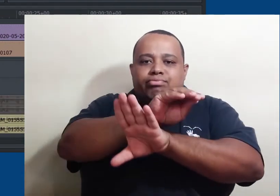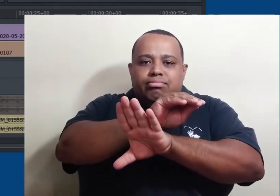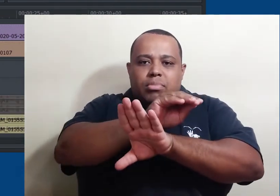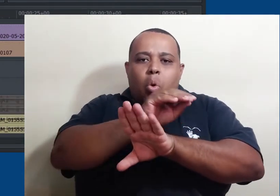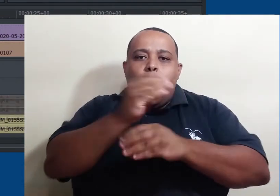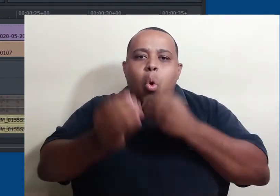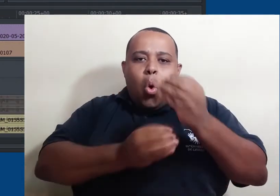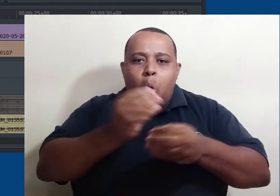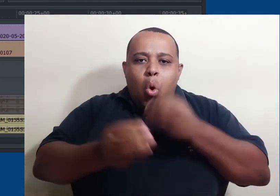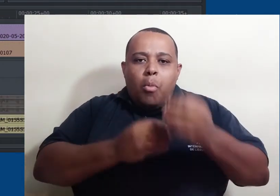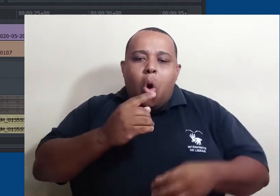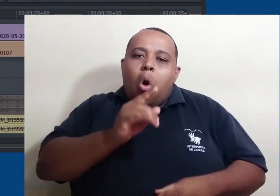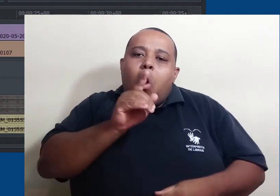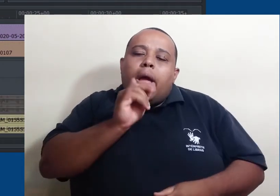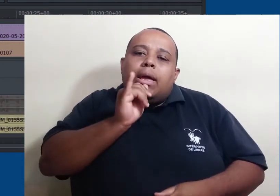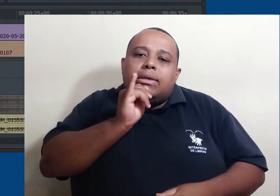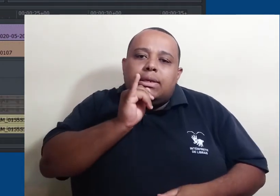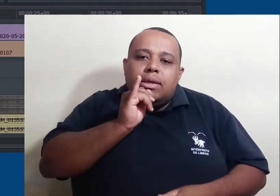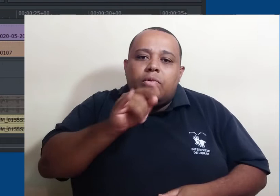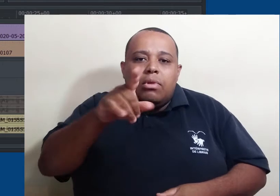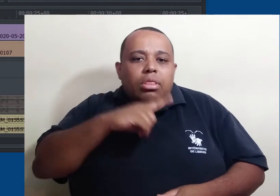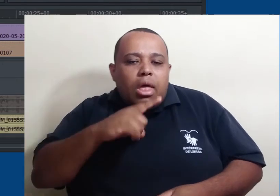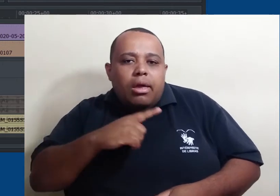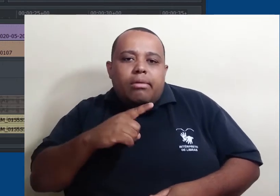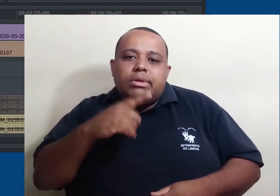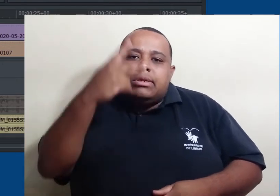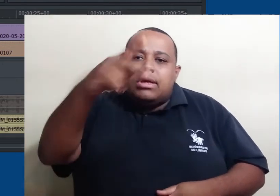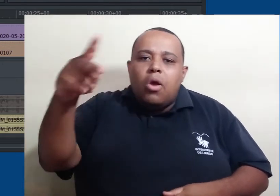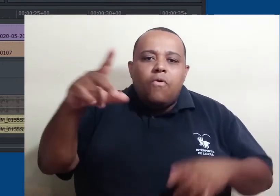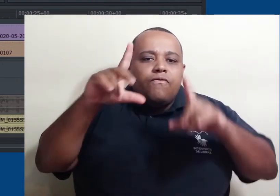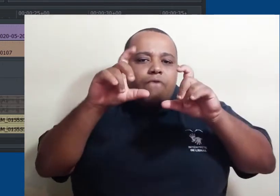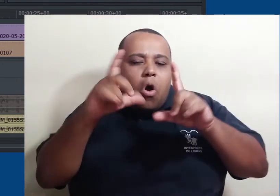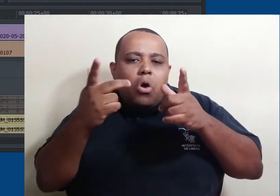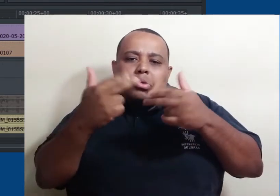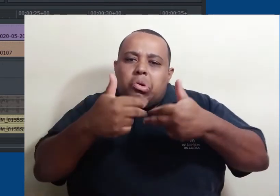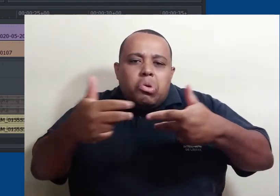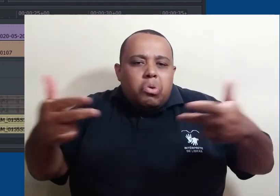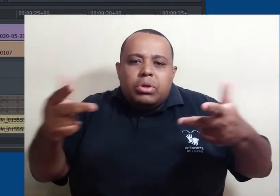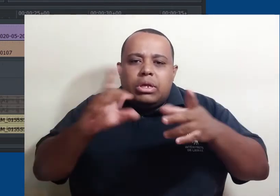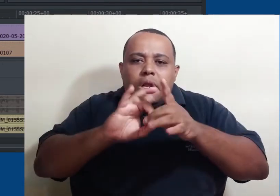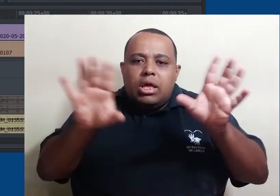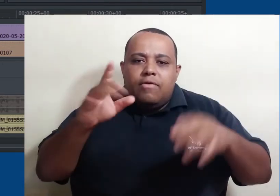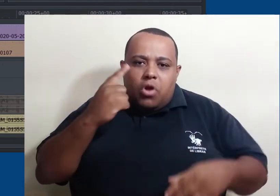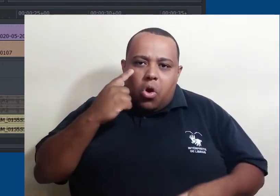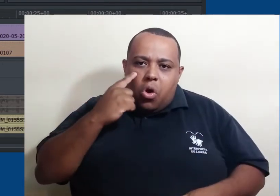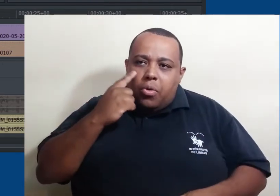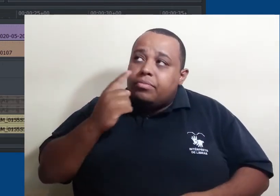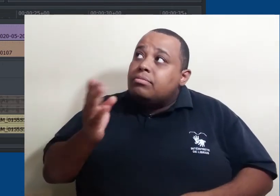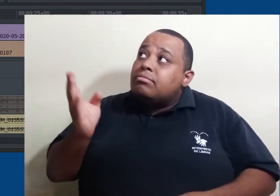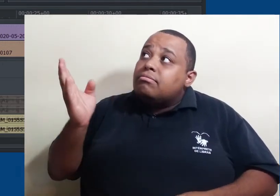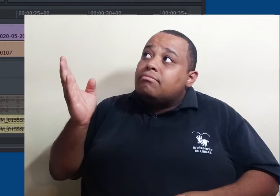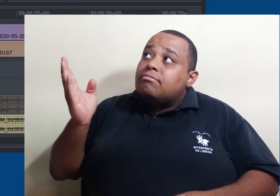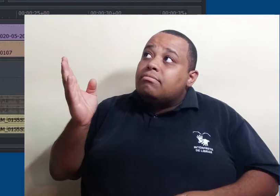Então isso aqui foi só para exemplificar para vocês. Se vocês tiverem uma foto, alguma coisa assim, faz isso. Coloca ele aqui em cima, faz um dissolve e coloca o seu